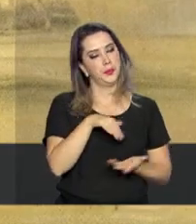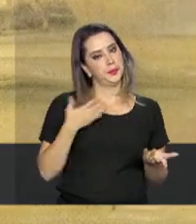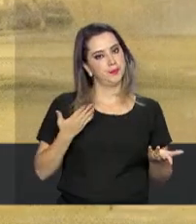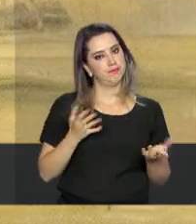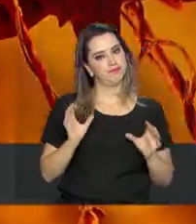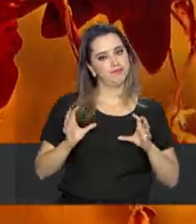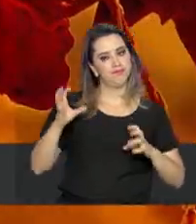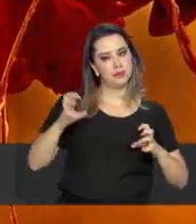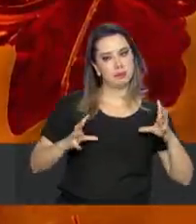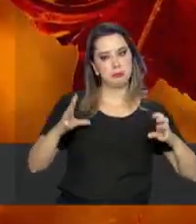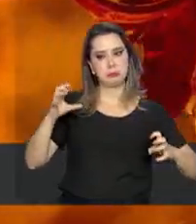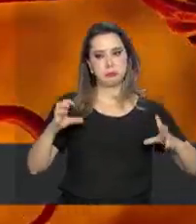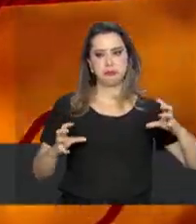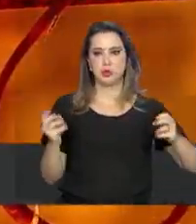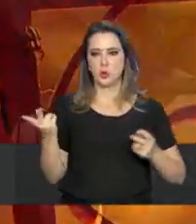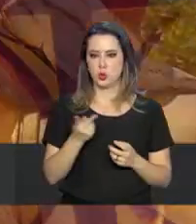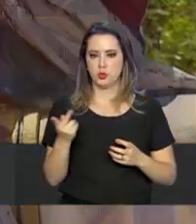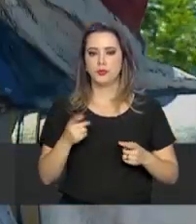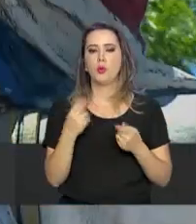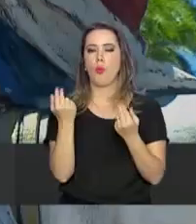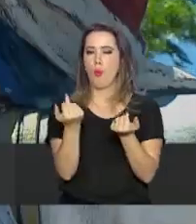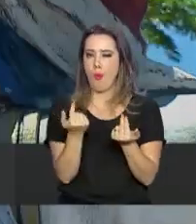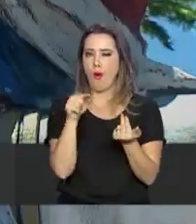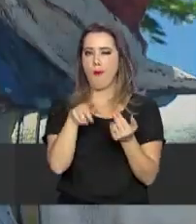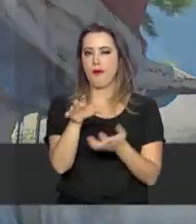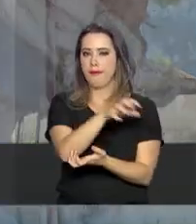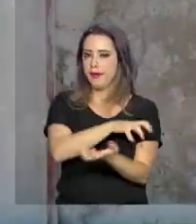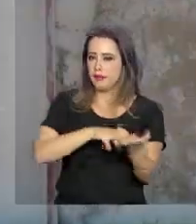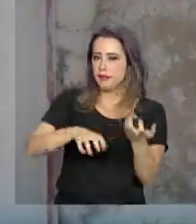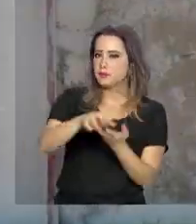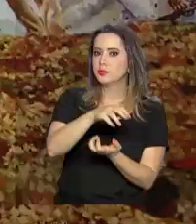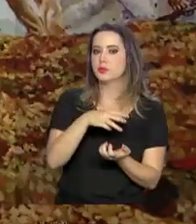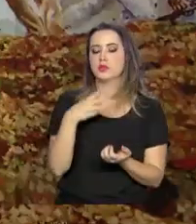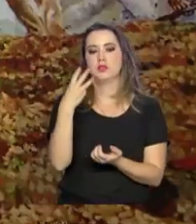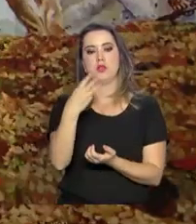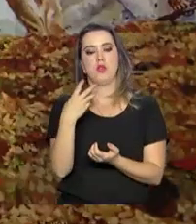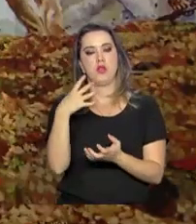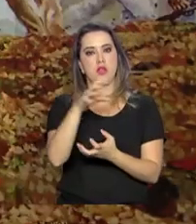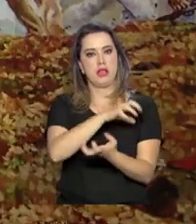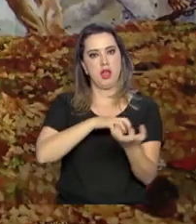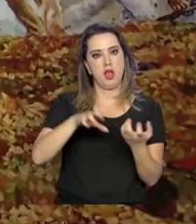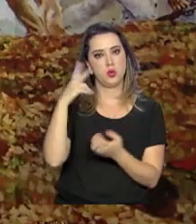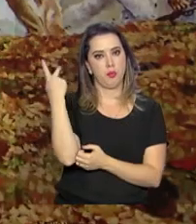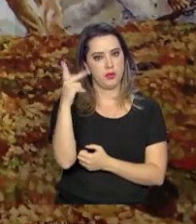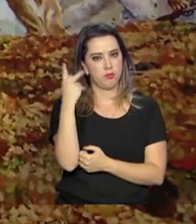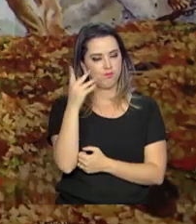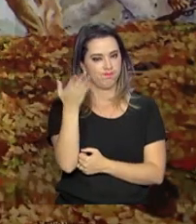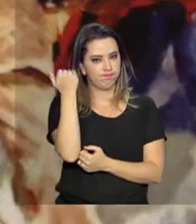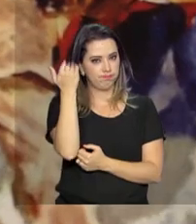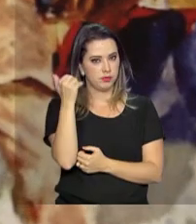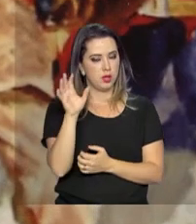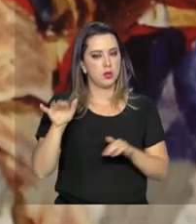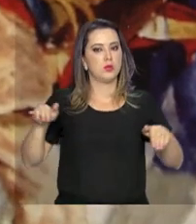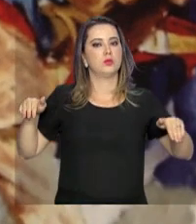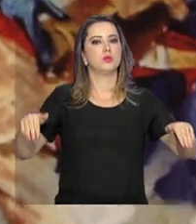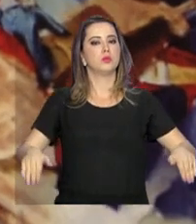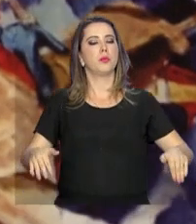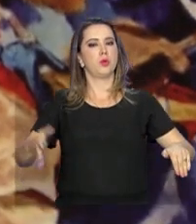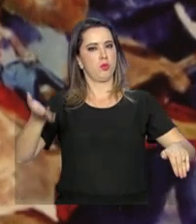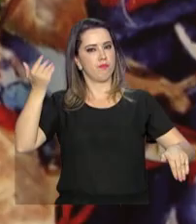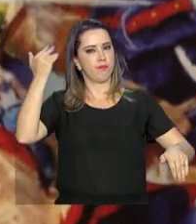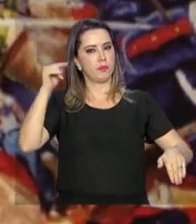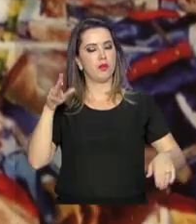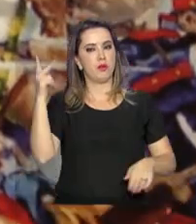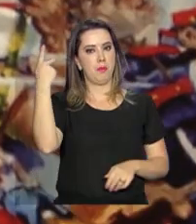também refletia as lembranças da Guerra da Tríplice Aliança, também conhecida como Guerra do Paraguai. Na época do Império, Brasil, Uruguai